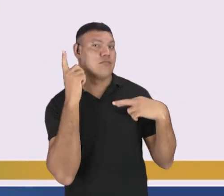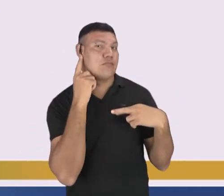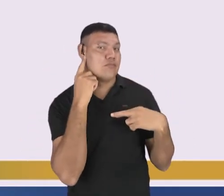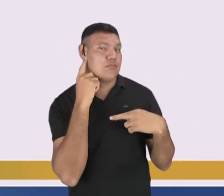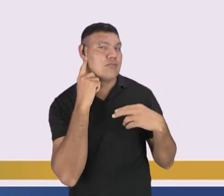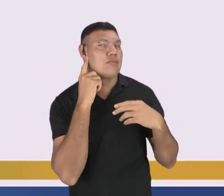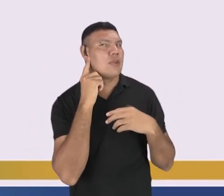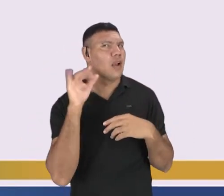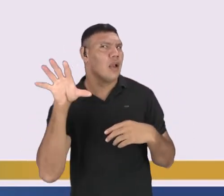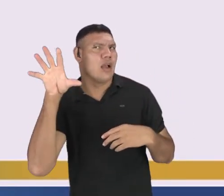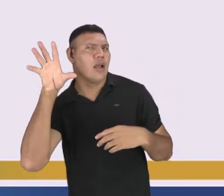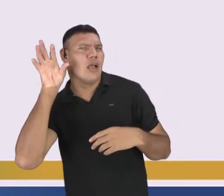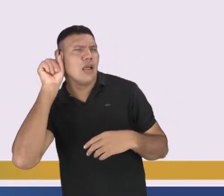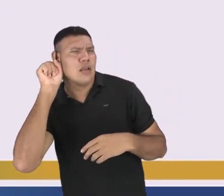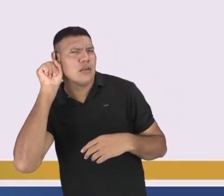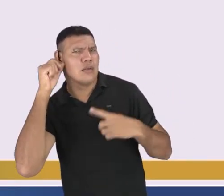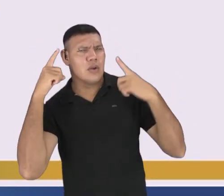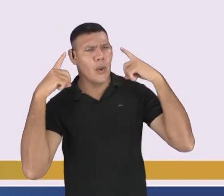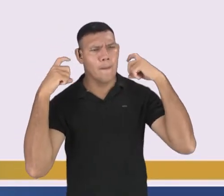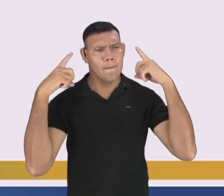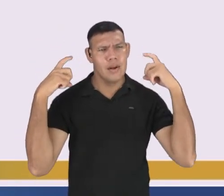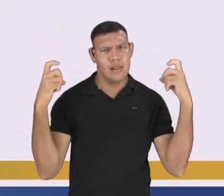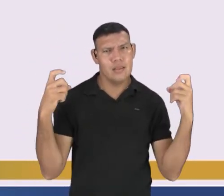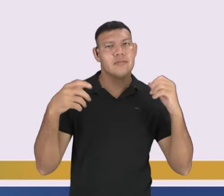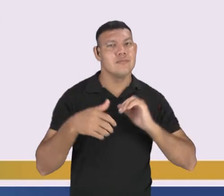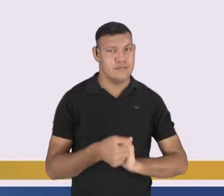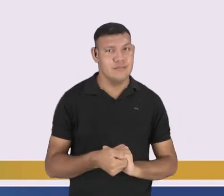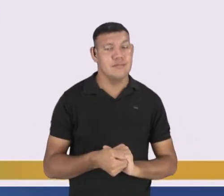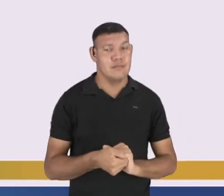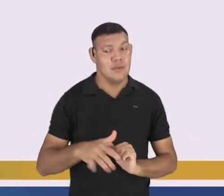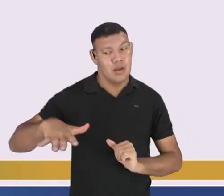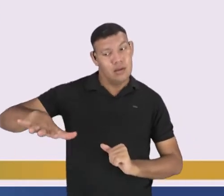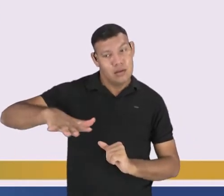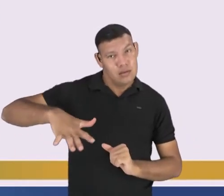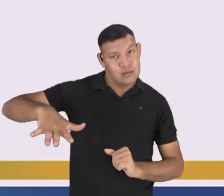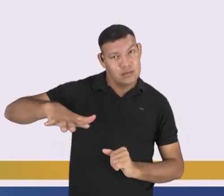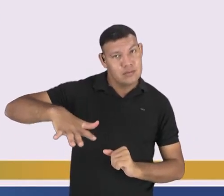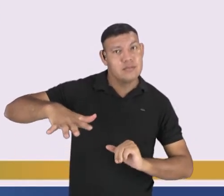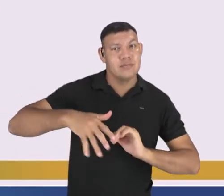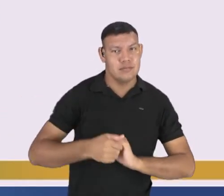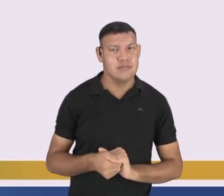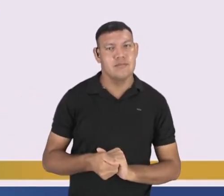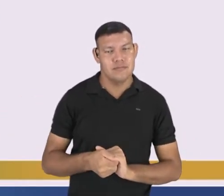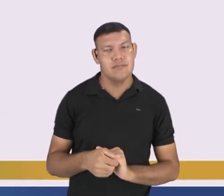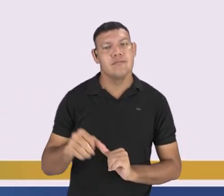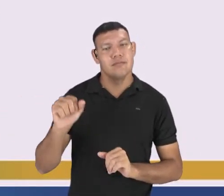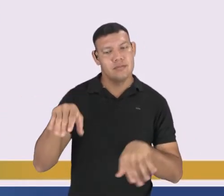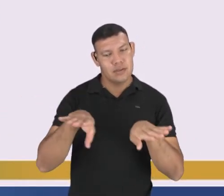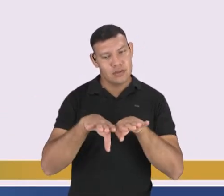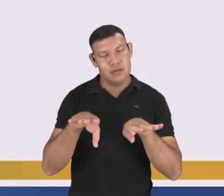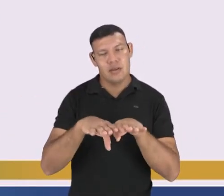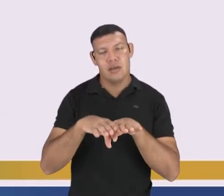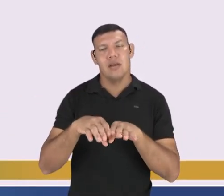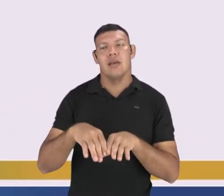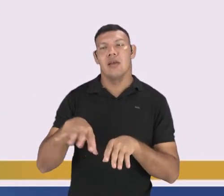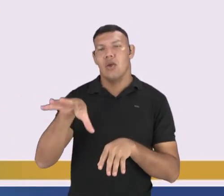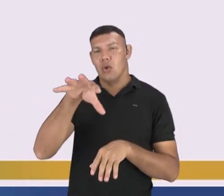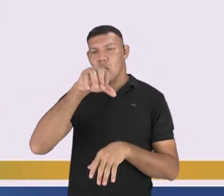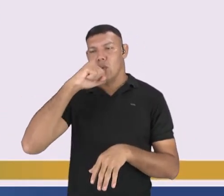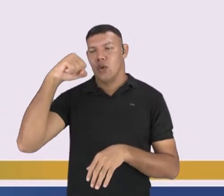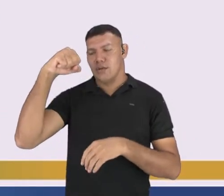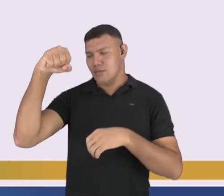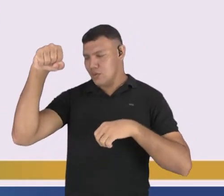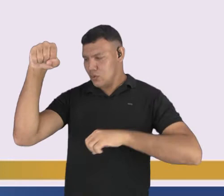que nós detectamos sons e ruídos e barulho, né, no nosso ambiente, eles enviam a mensagem para o cérebro e que as